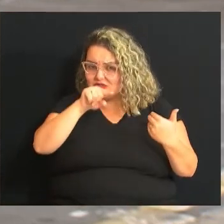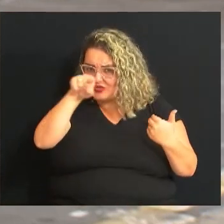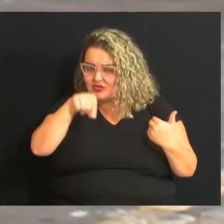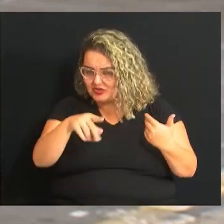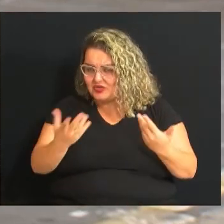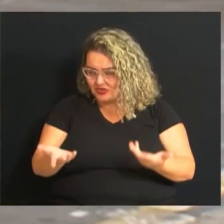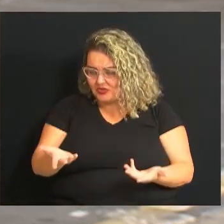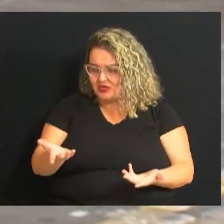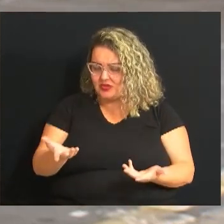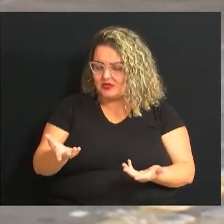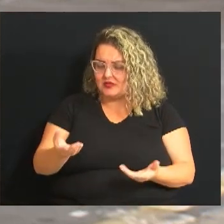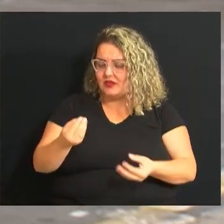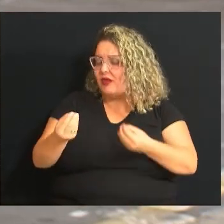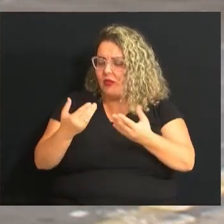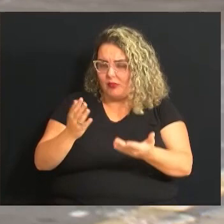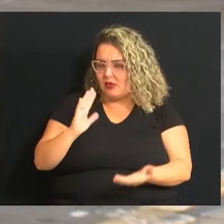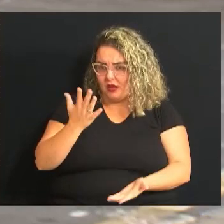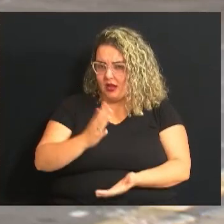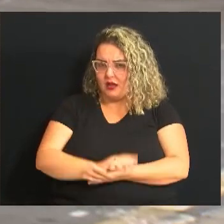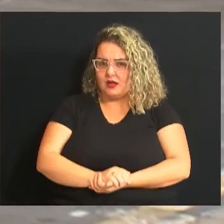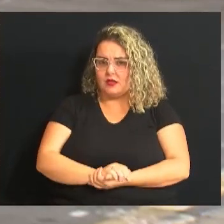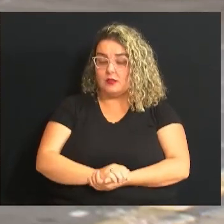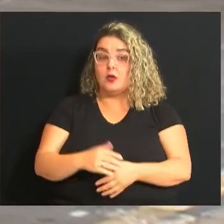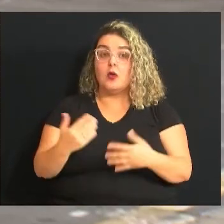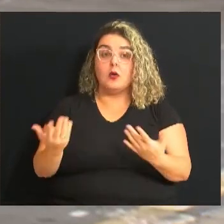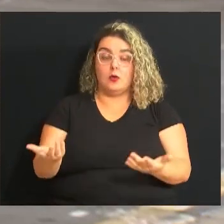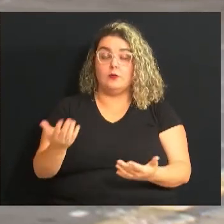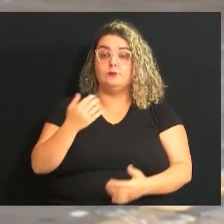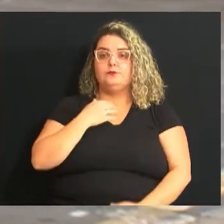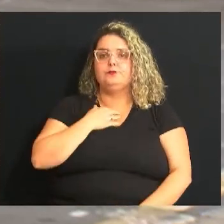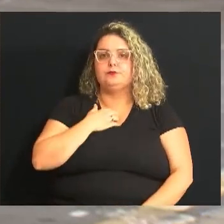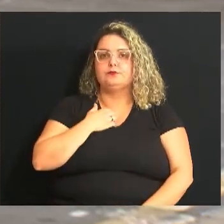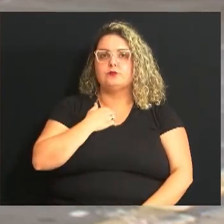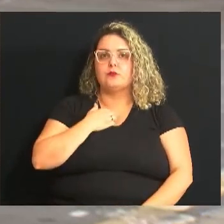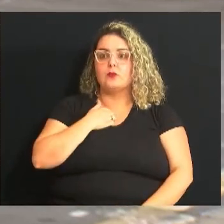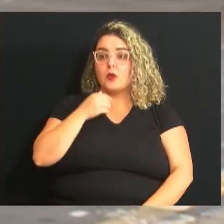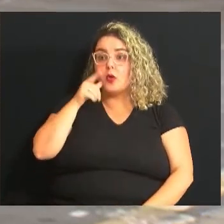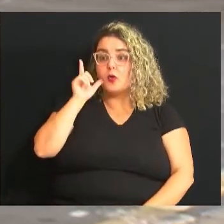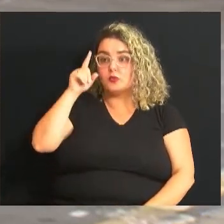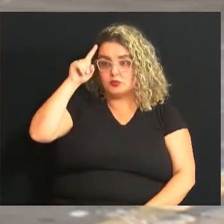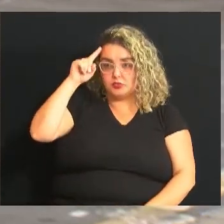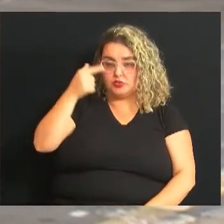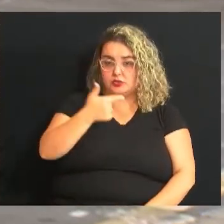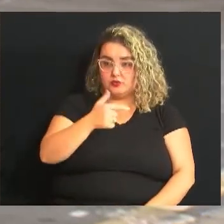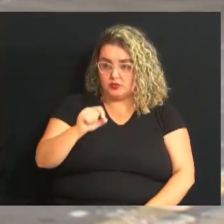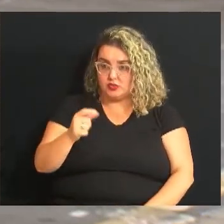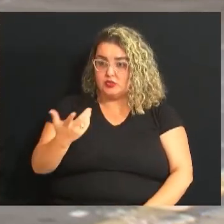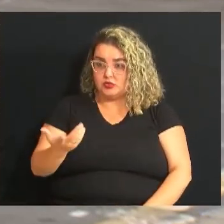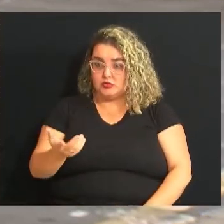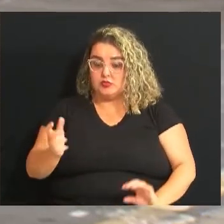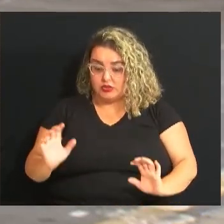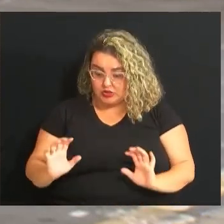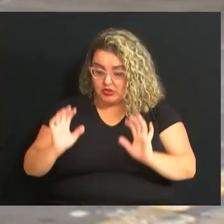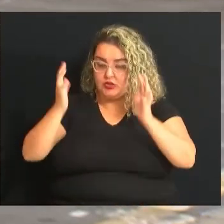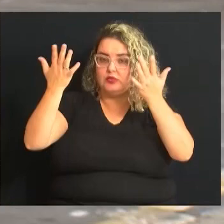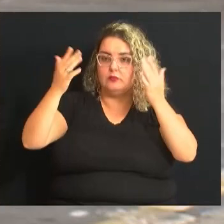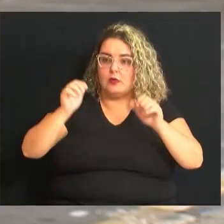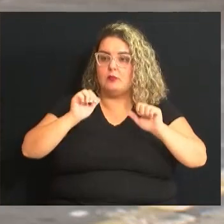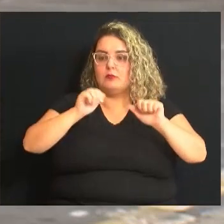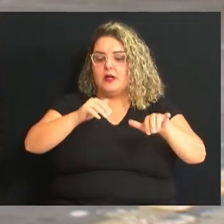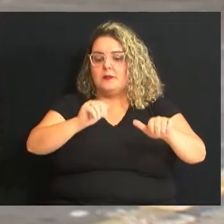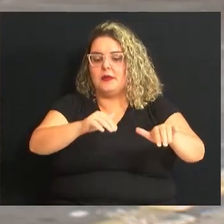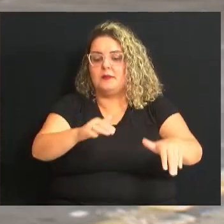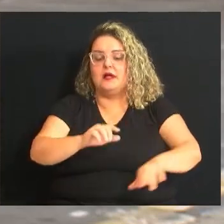existia questionamentos. Olha, nós estávamos ontem, dia 20, de certa maneira